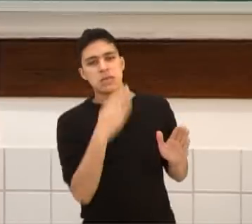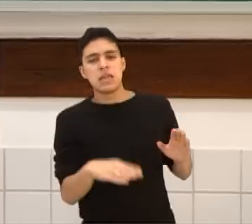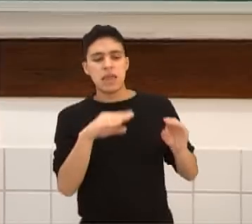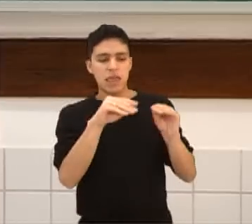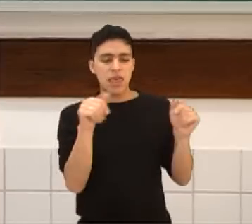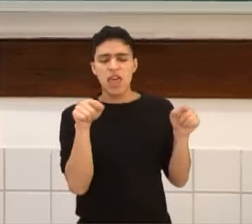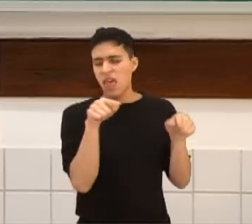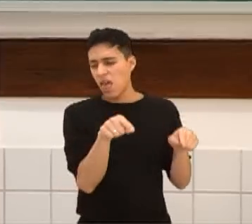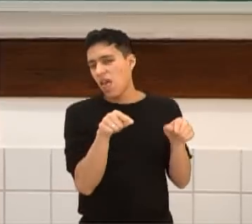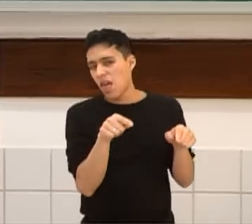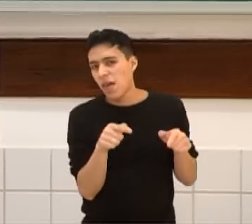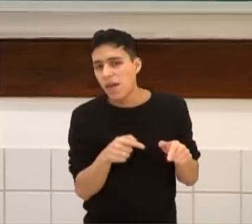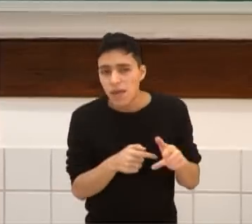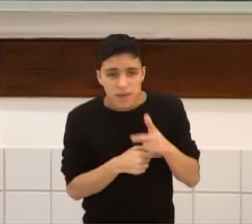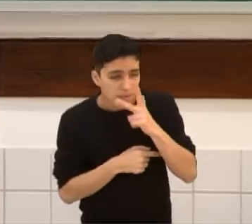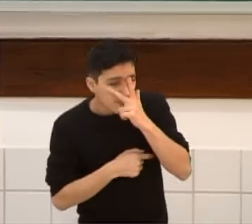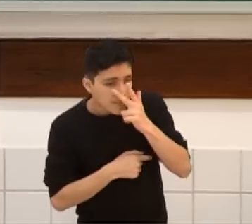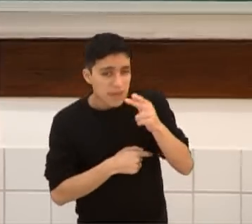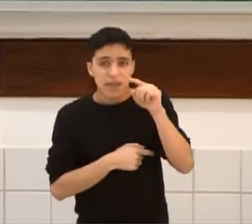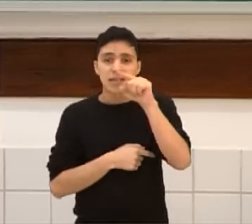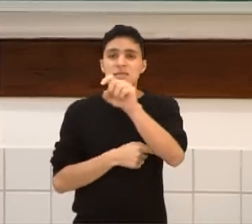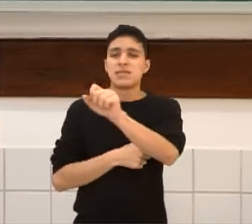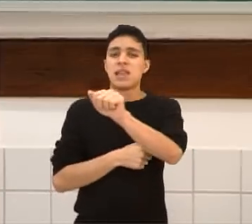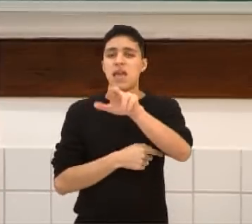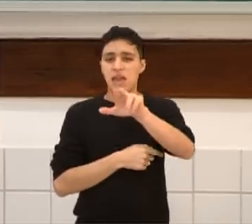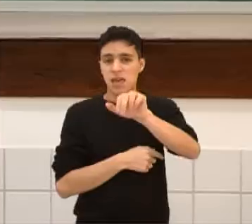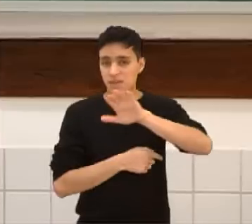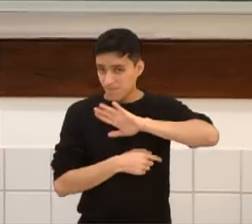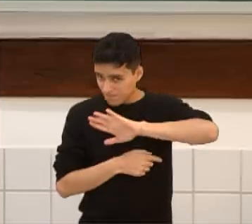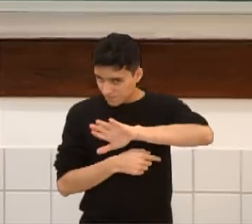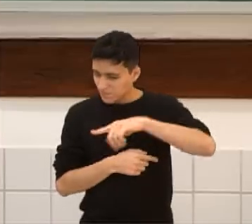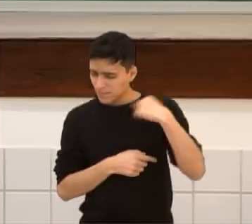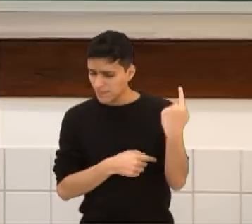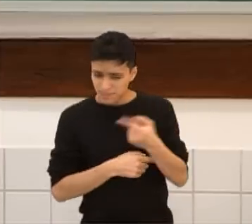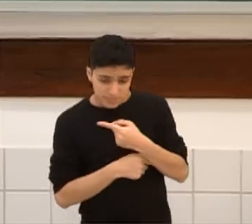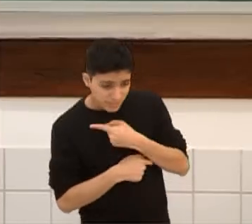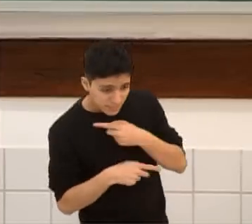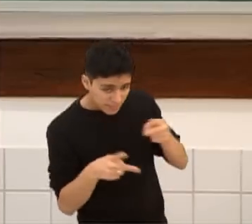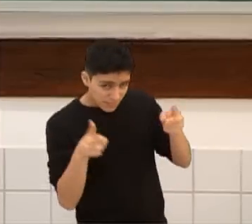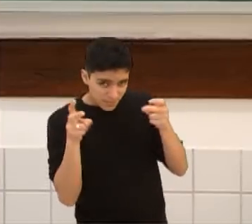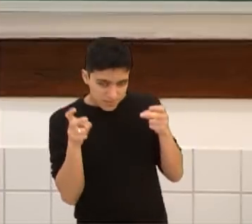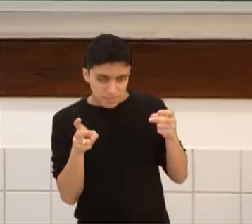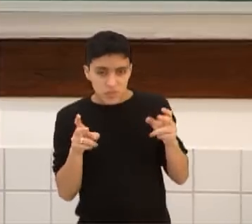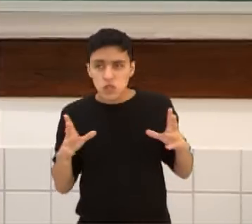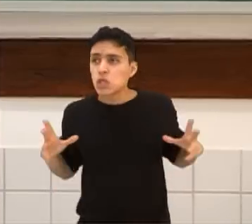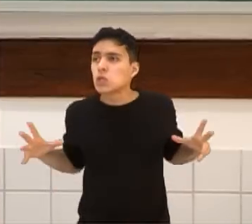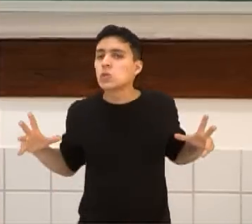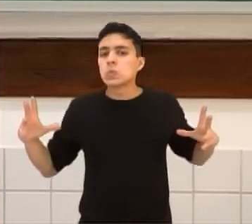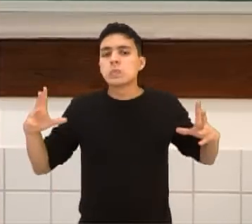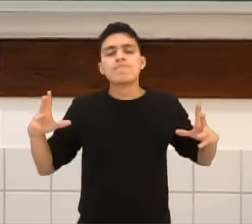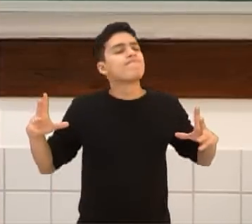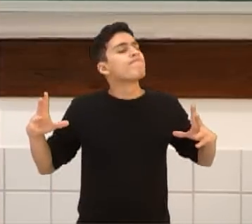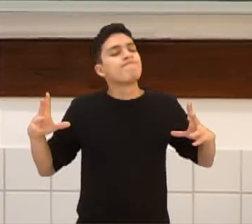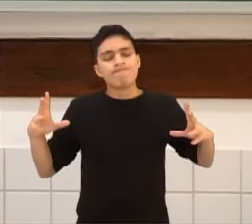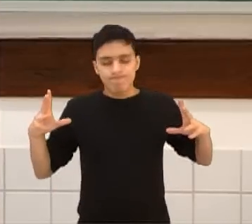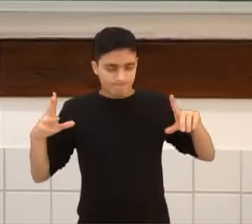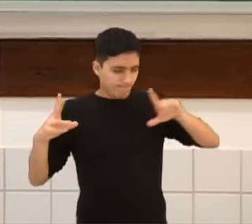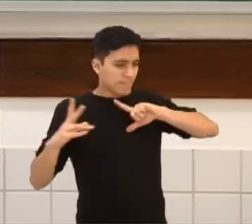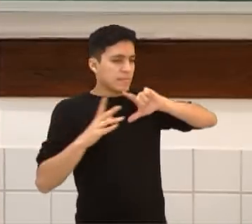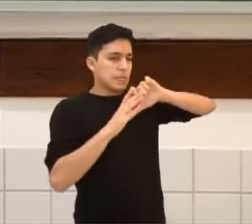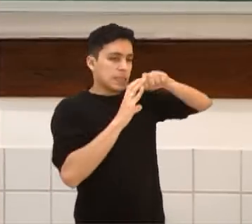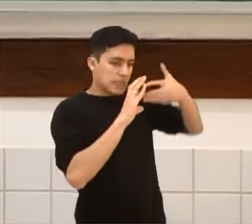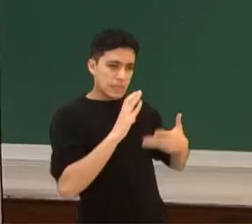gente associa muito a imagem de deserto ao Saara. Porém, nós vamos perceber que nem todos os desertos apresentam as mesmas